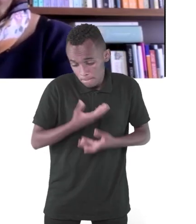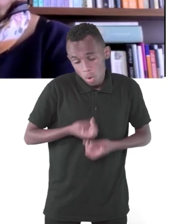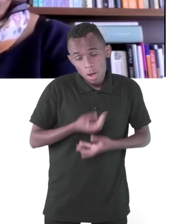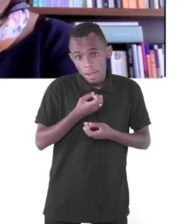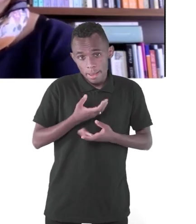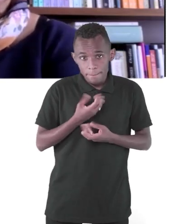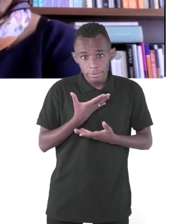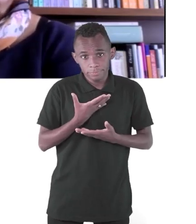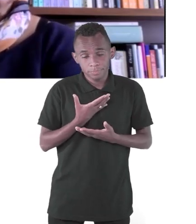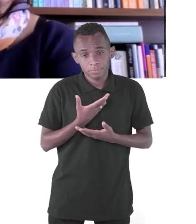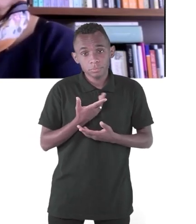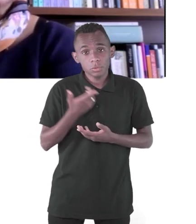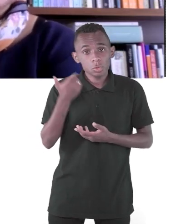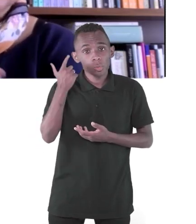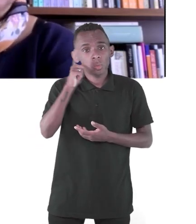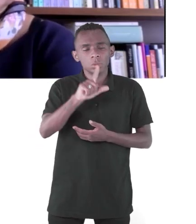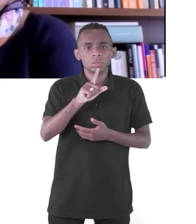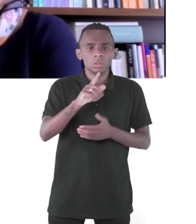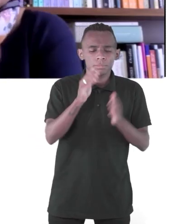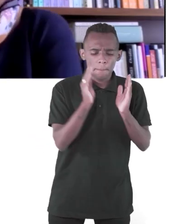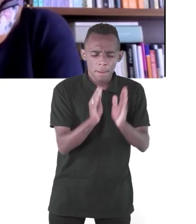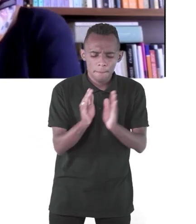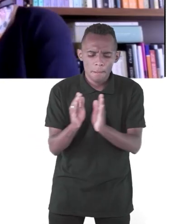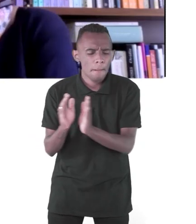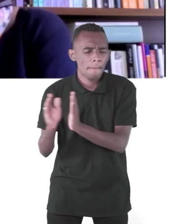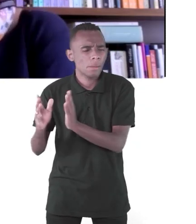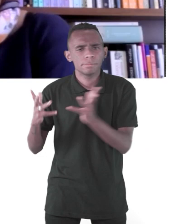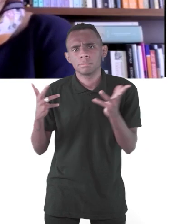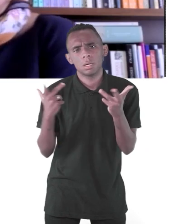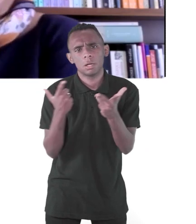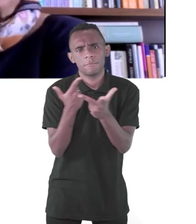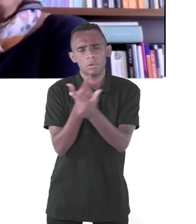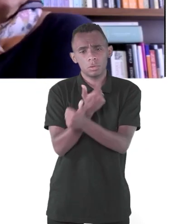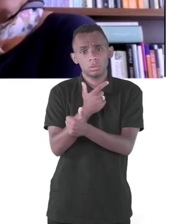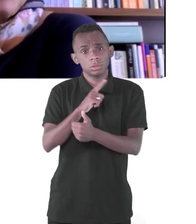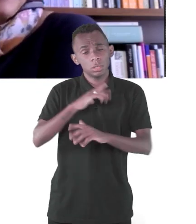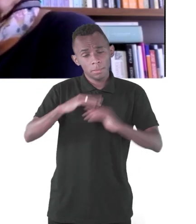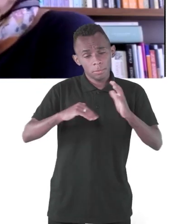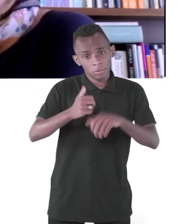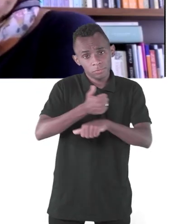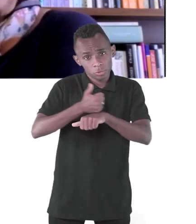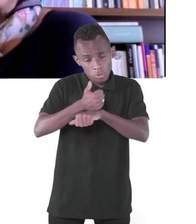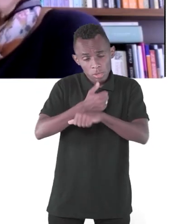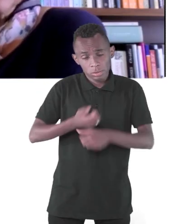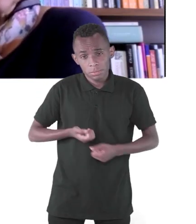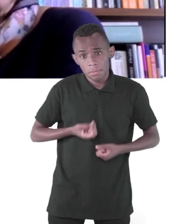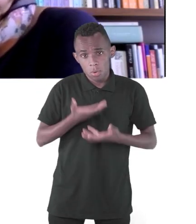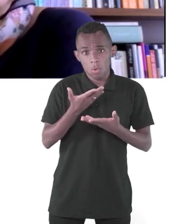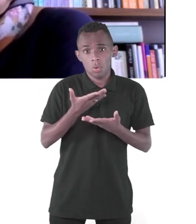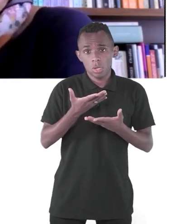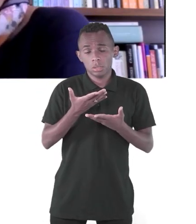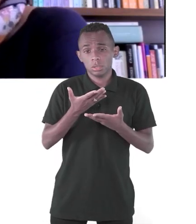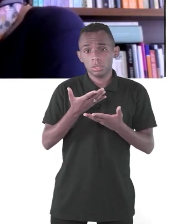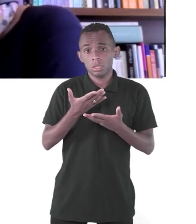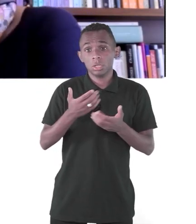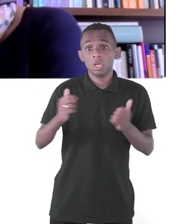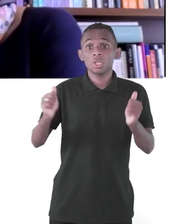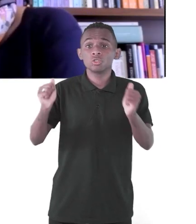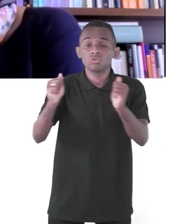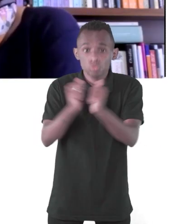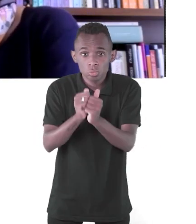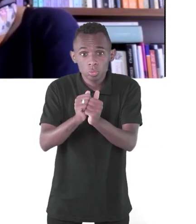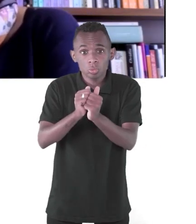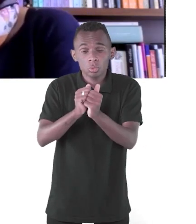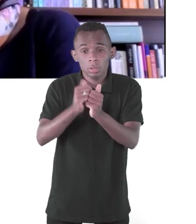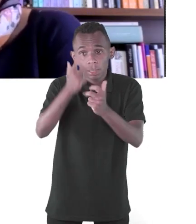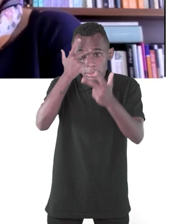razão. Conseguiram fazer esse recorte e ficou lindo. E há muitos poetas que são parceiros de compositores,